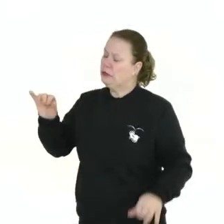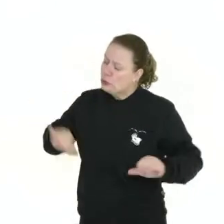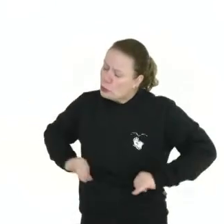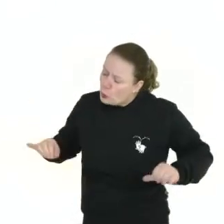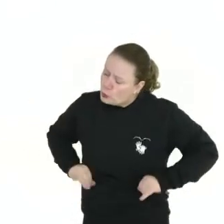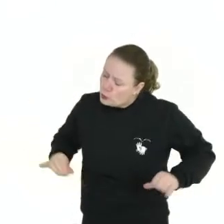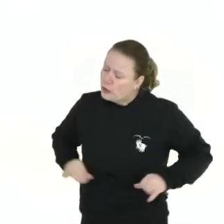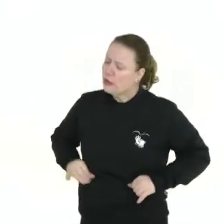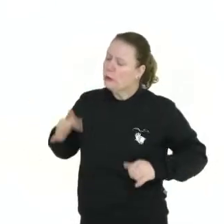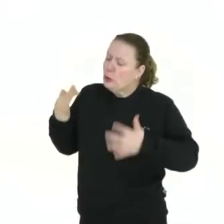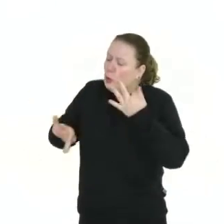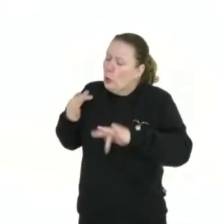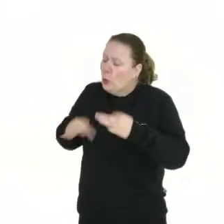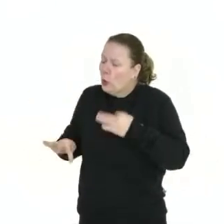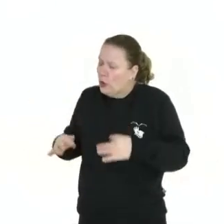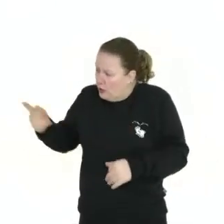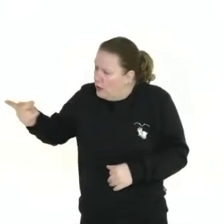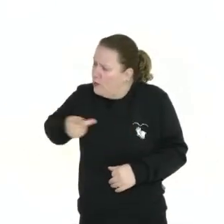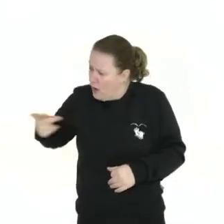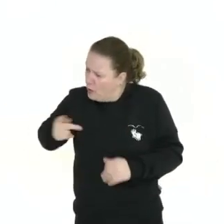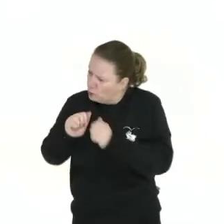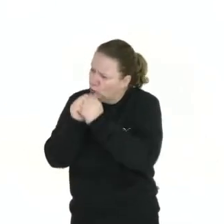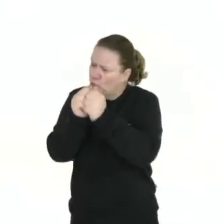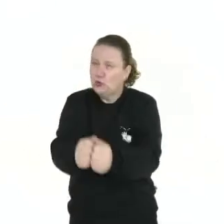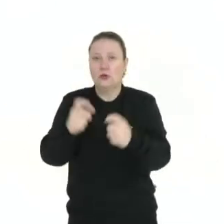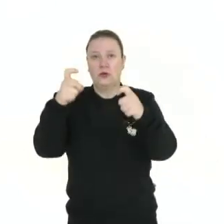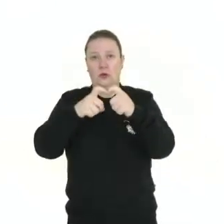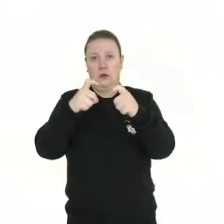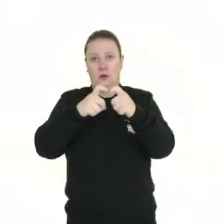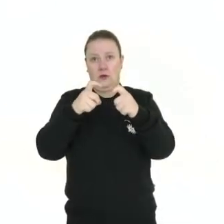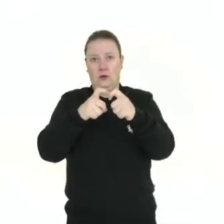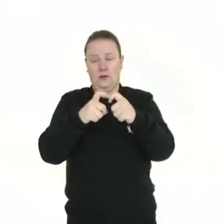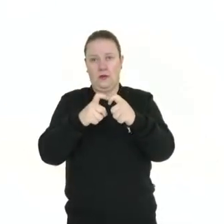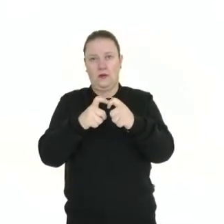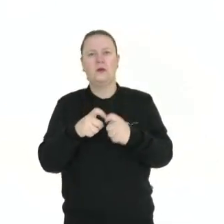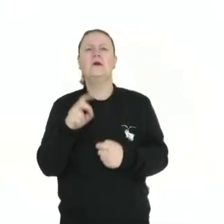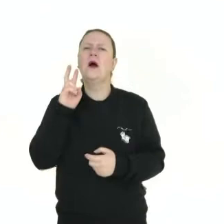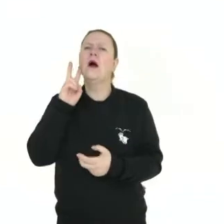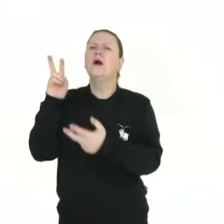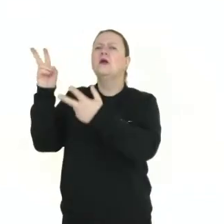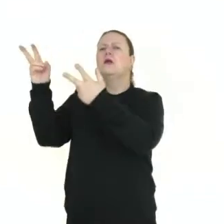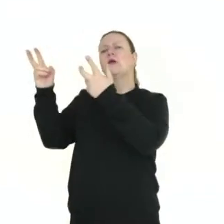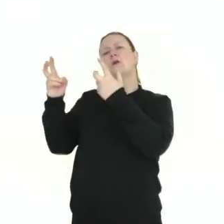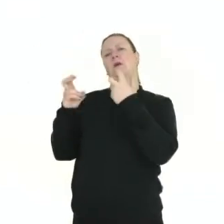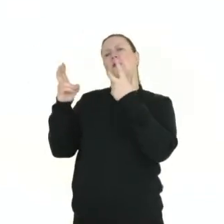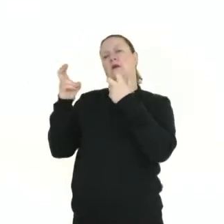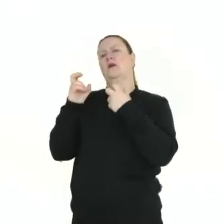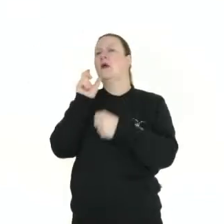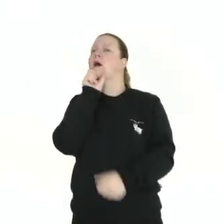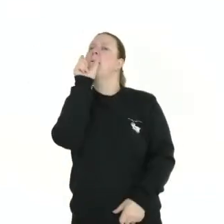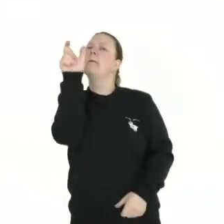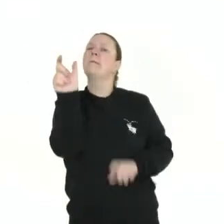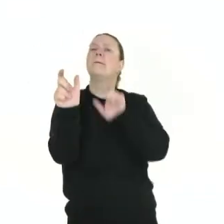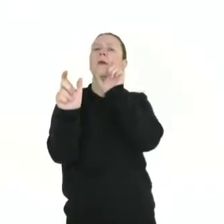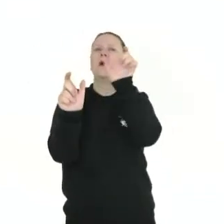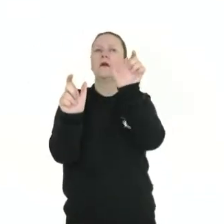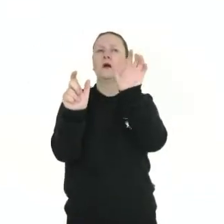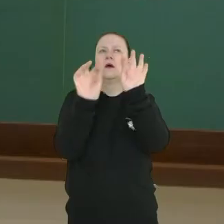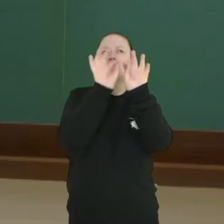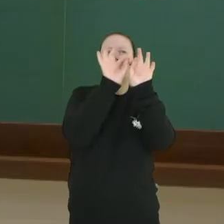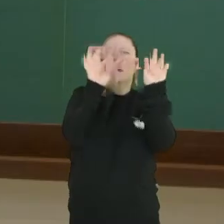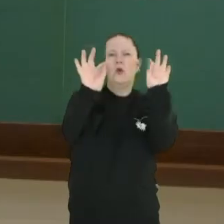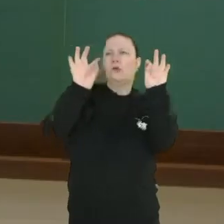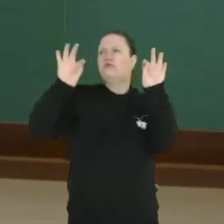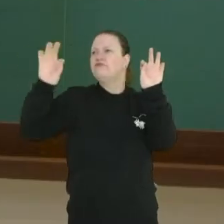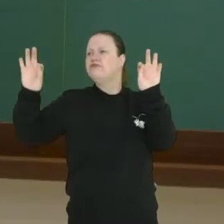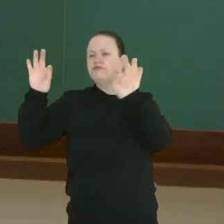que é que nós não vamos junto no doutor? Você observou as palavras em destaque? Observaram